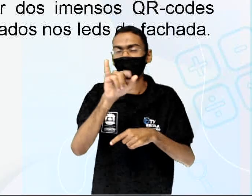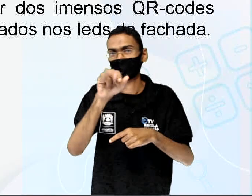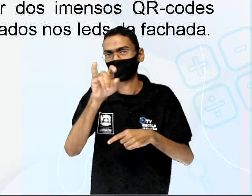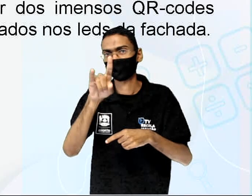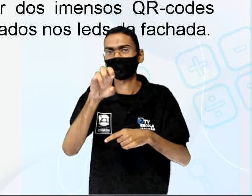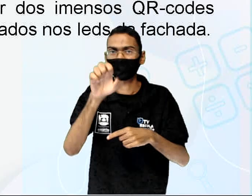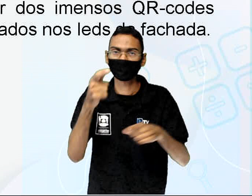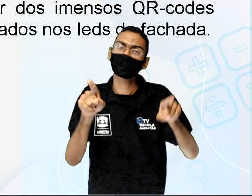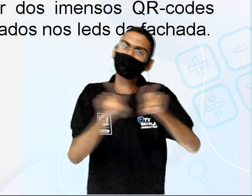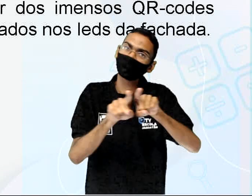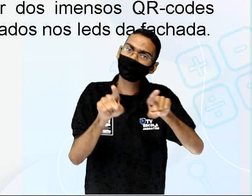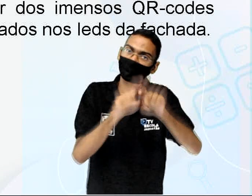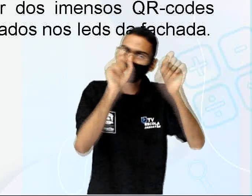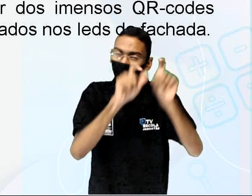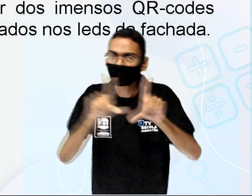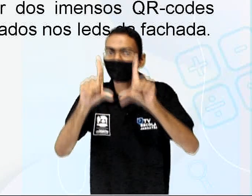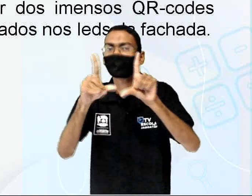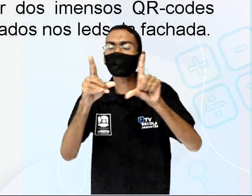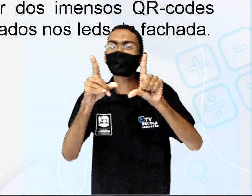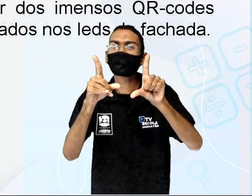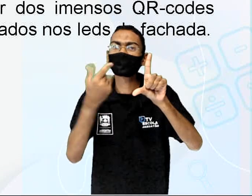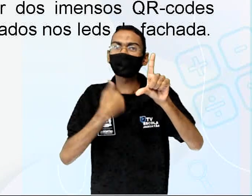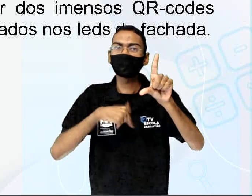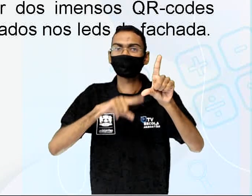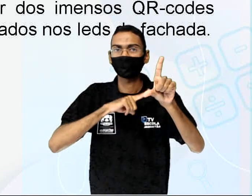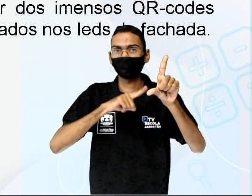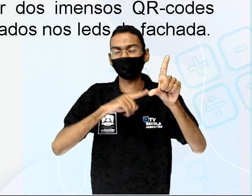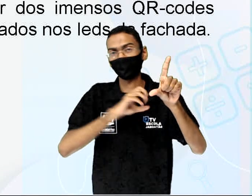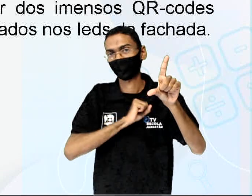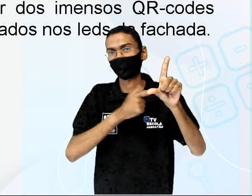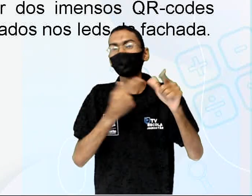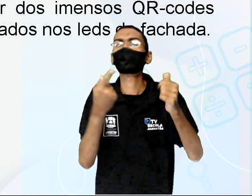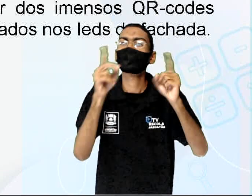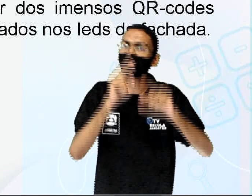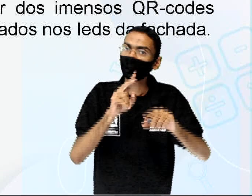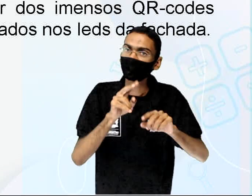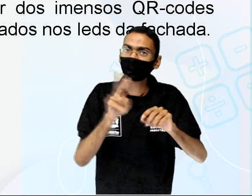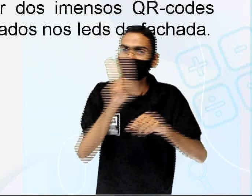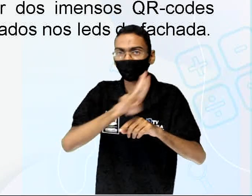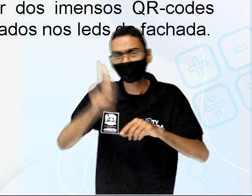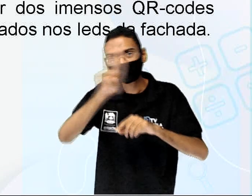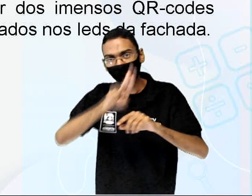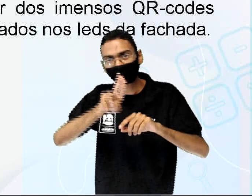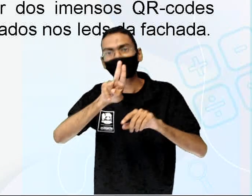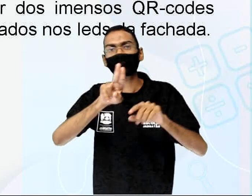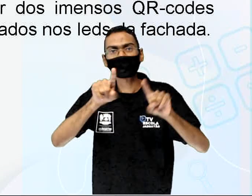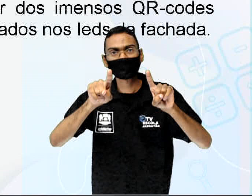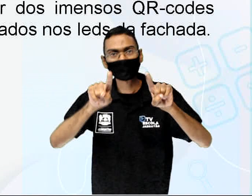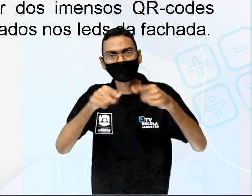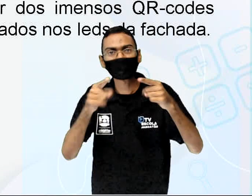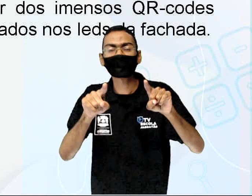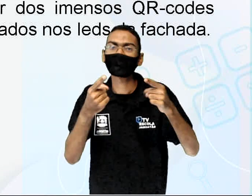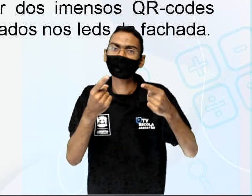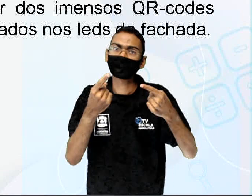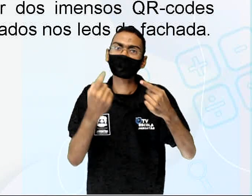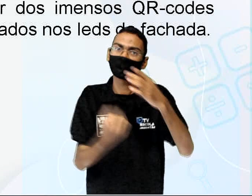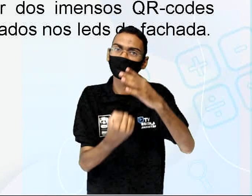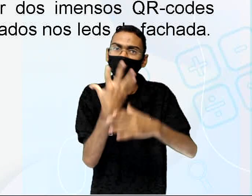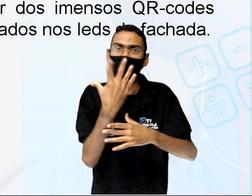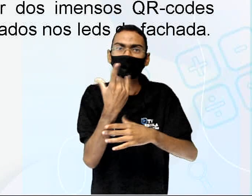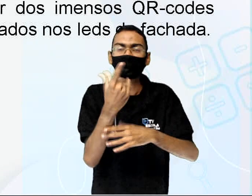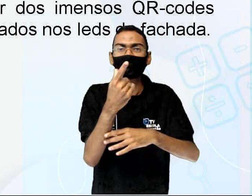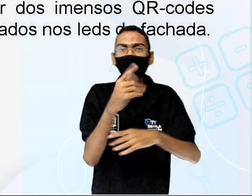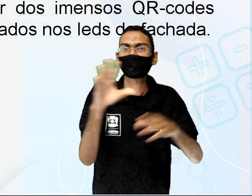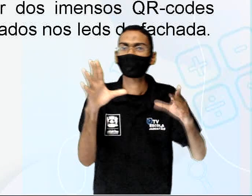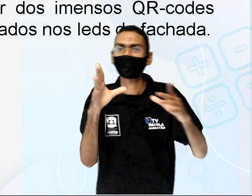ela usa muito também, mais um artista que vai usar muito da projeção em grandes prédios, tá? E ela coloca aqueles QR Codes que a